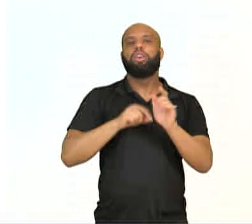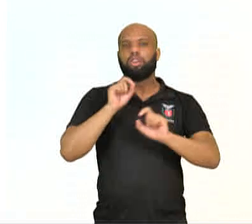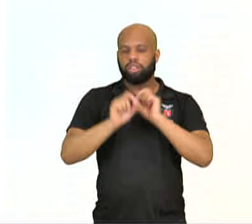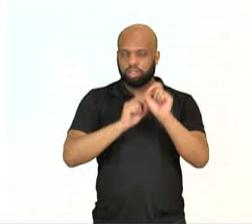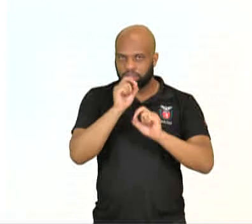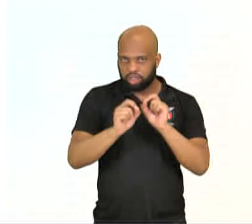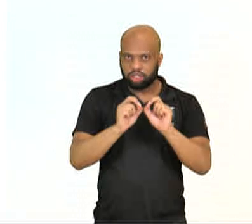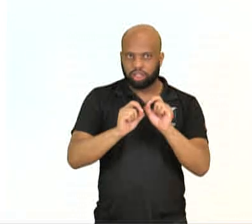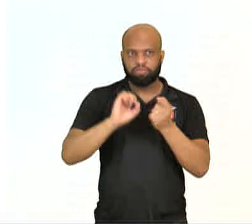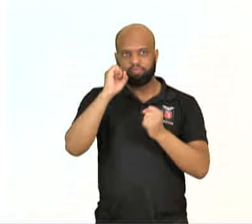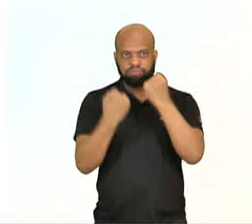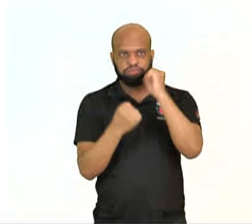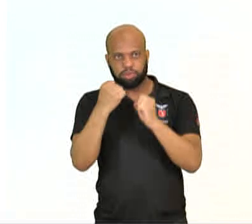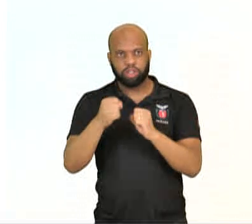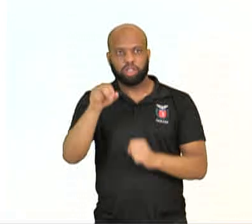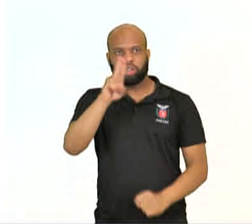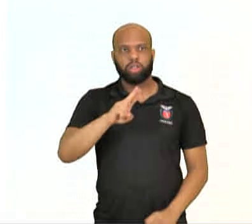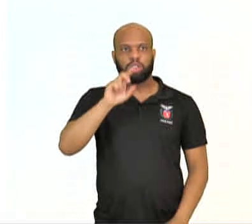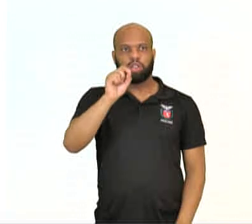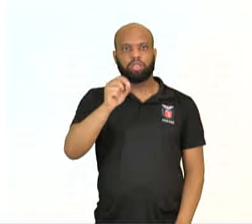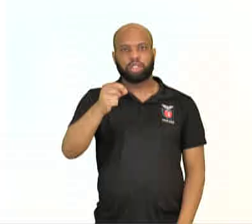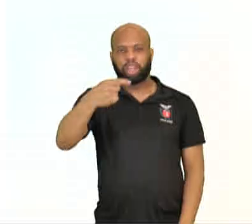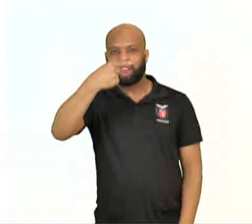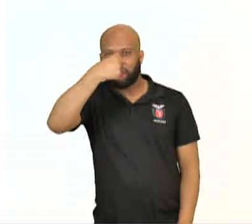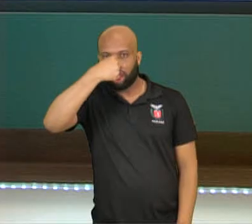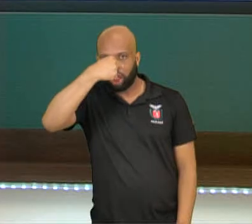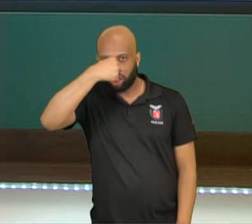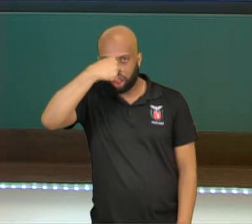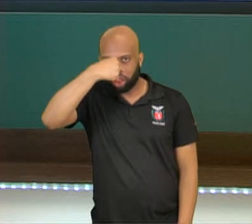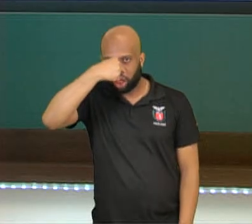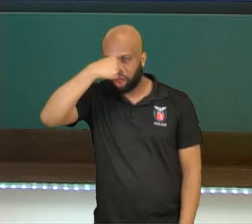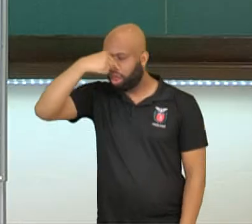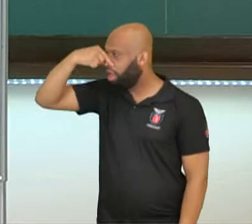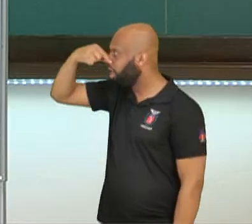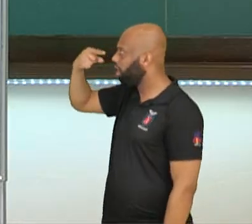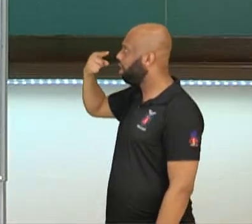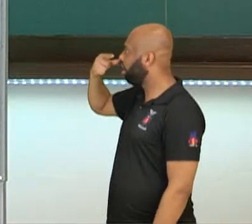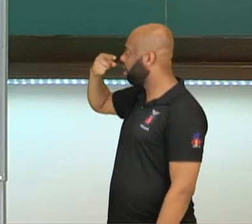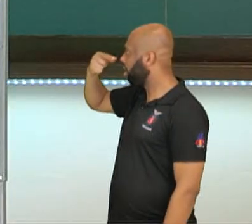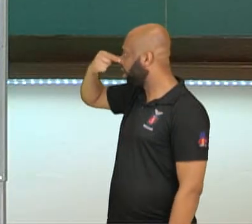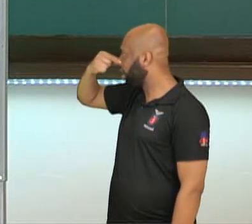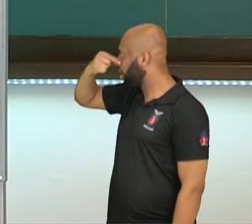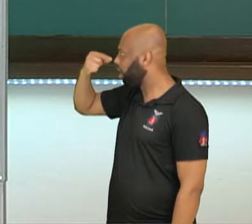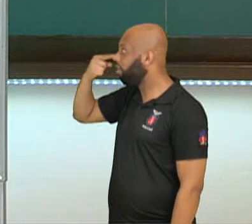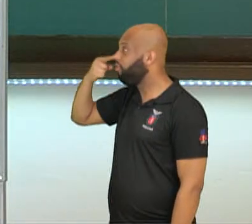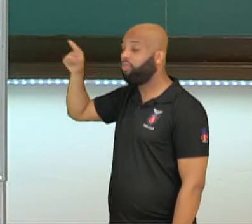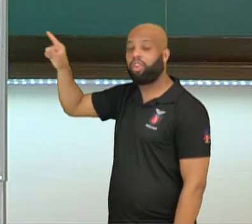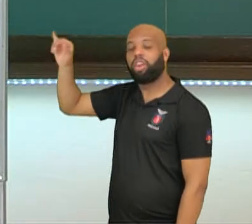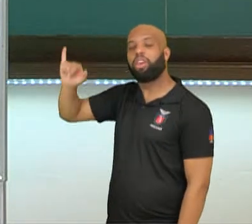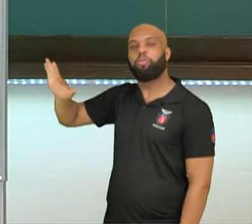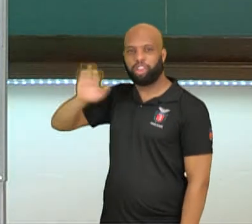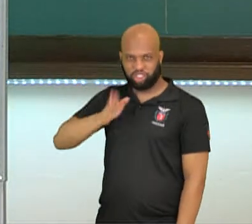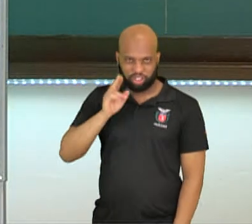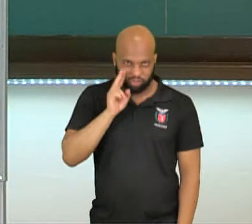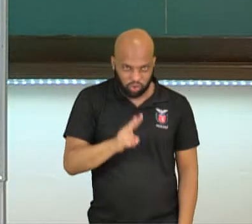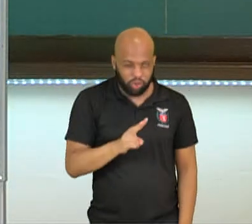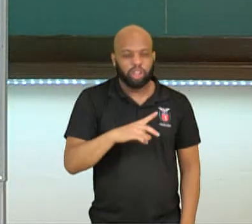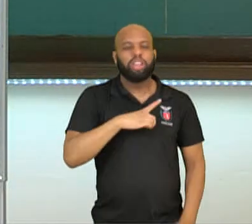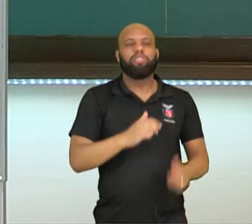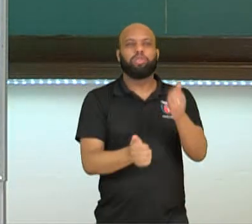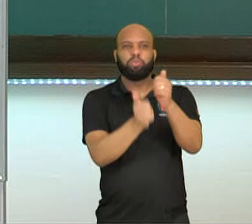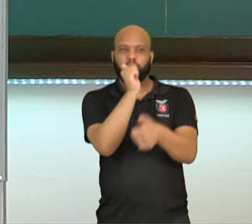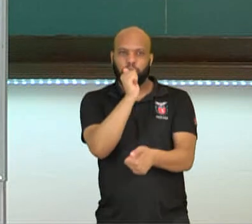dilatadores nasais, que é o que vocês estão observando aqui na imagem. Muitos de vocês já devem ter observado durante jogos de futebol,